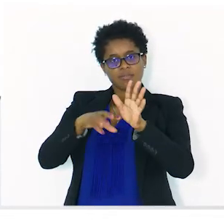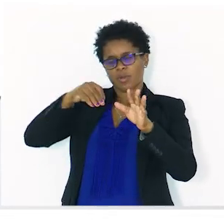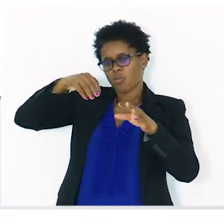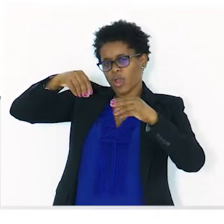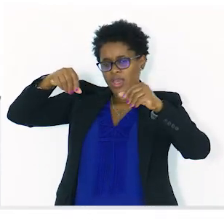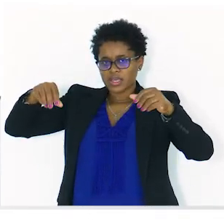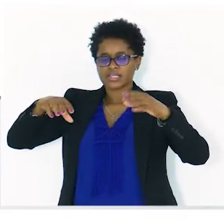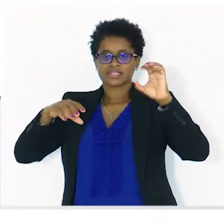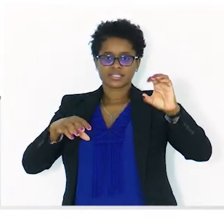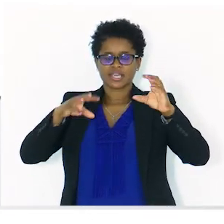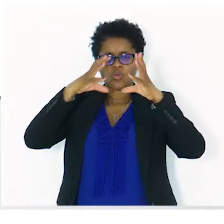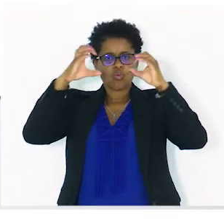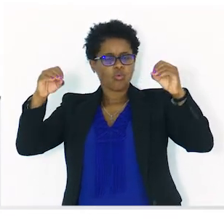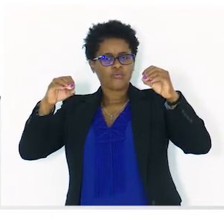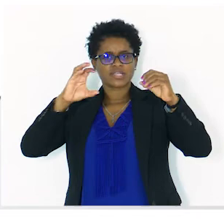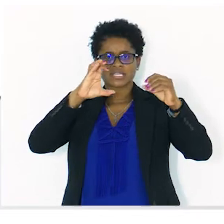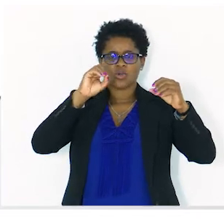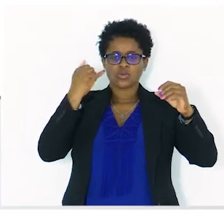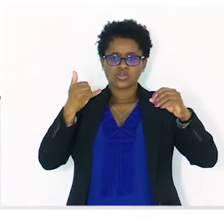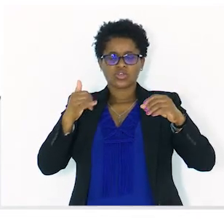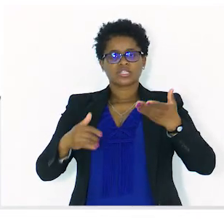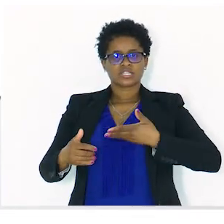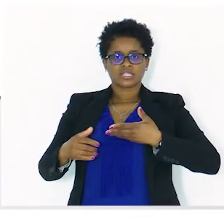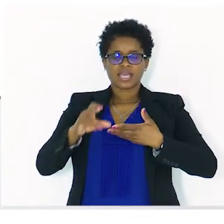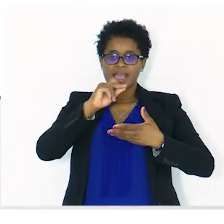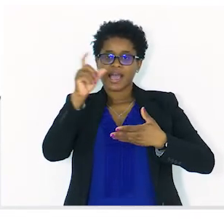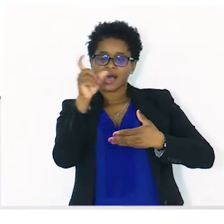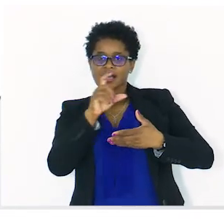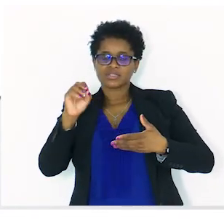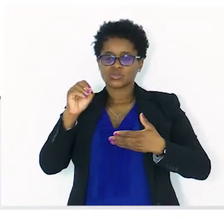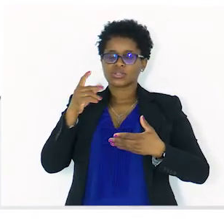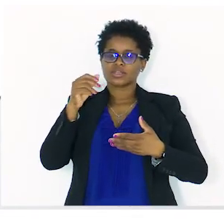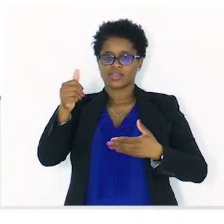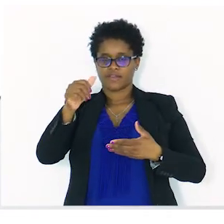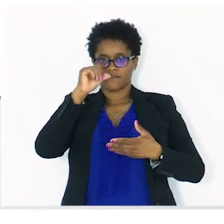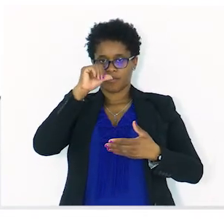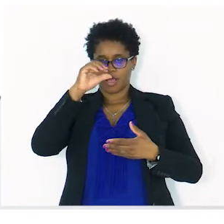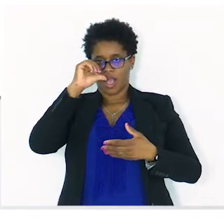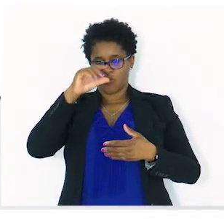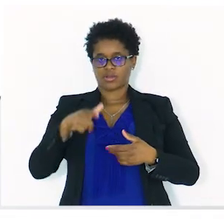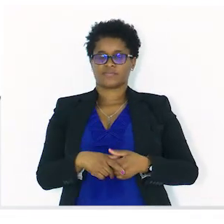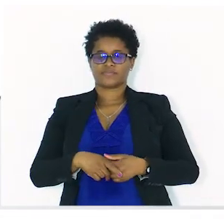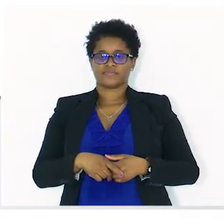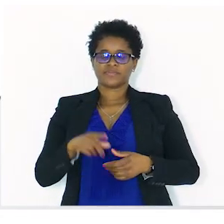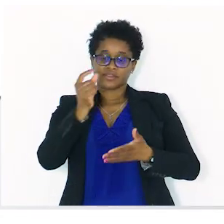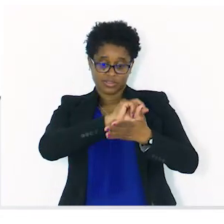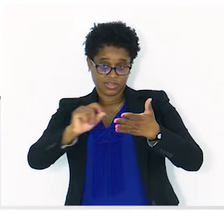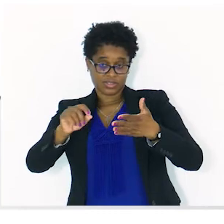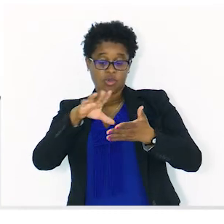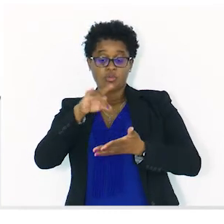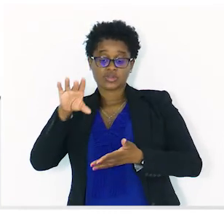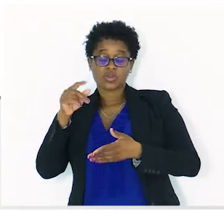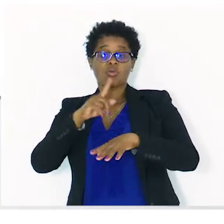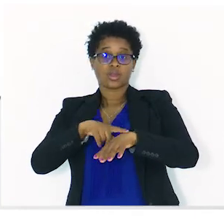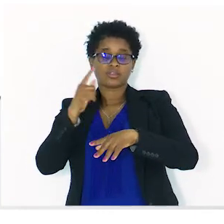de carbono. E D, por azoto e vapor de água. Assinale a opção correta. Vamos lá. Tem uns minutinhos